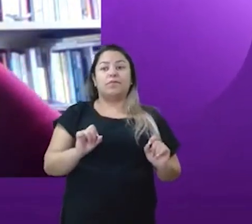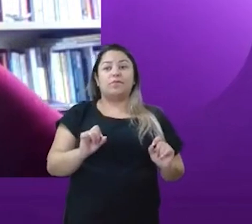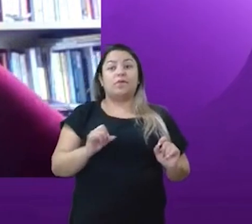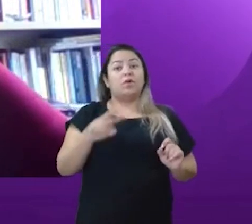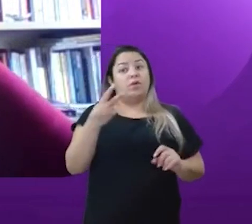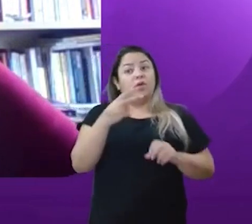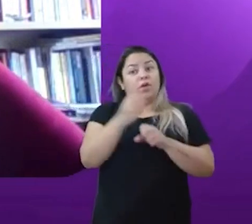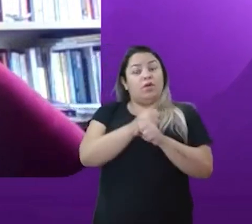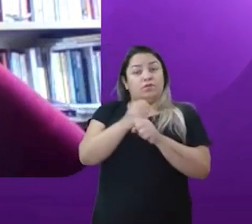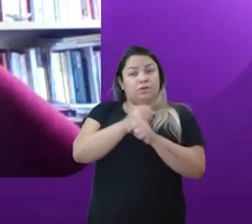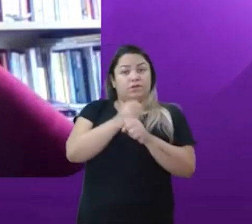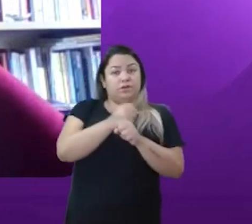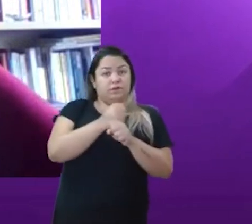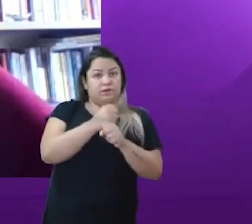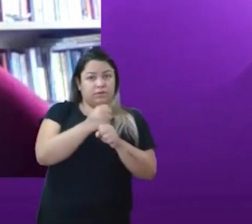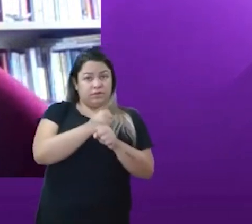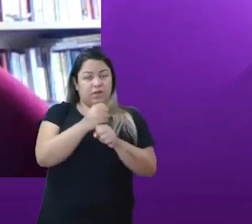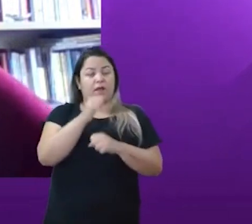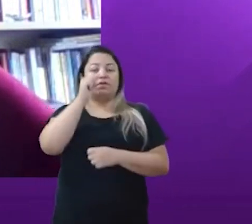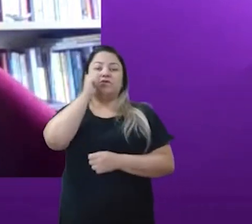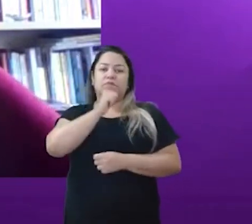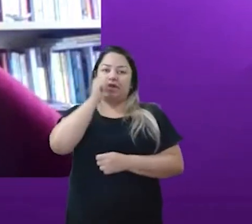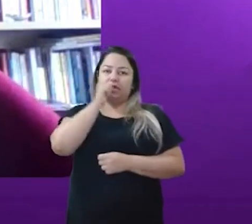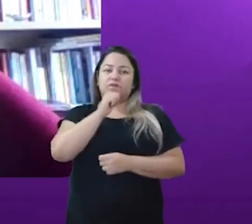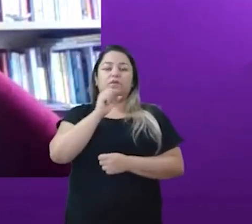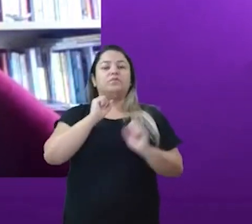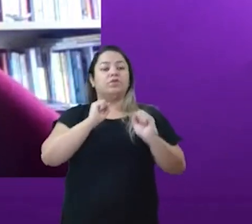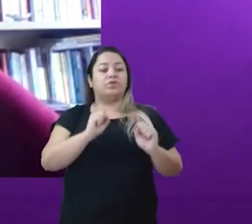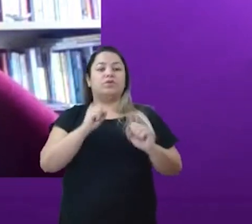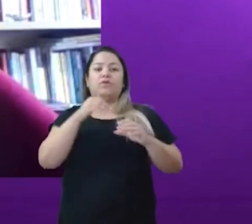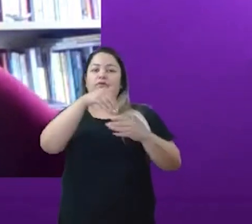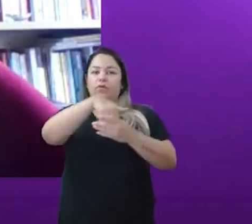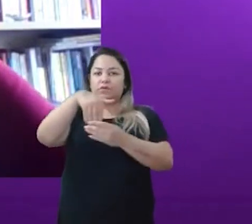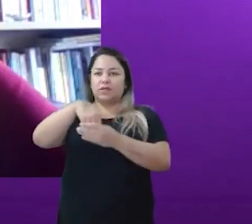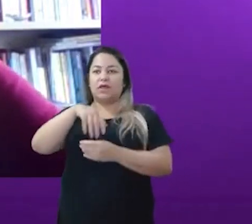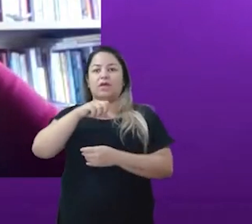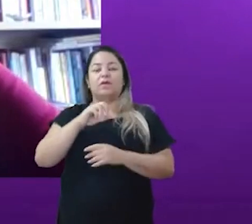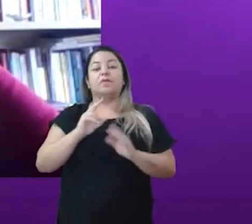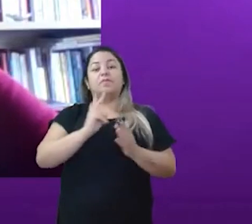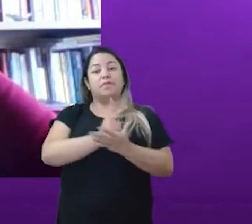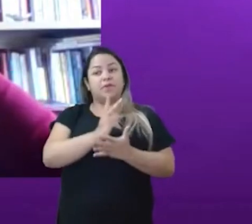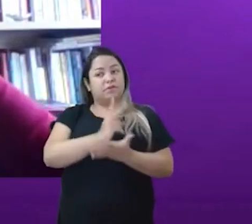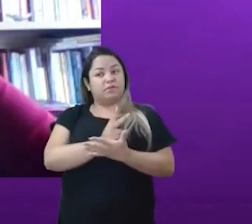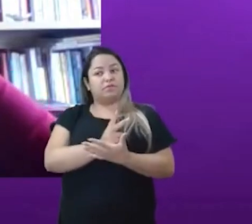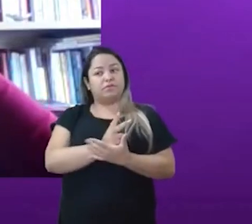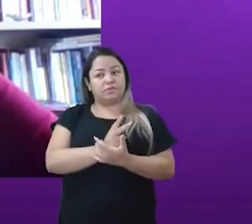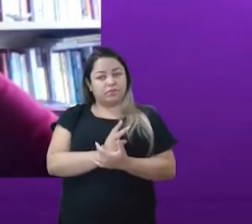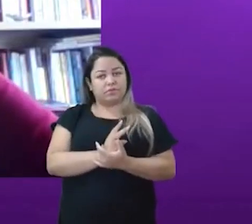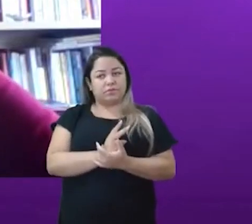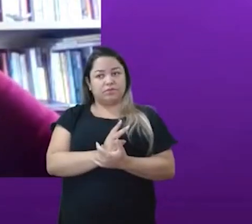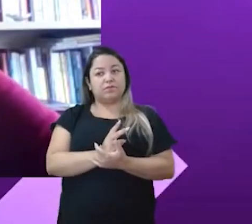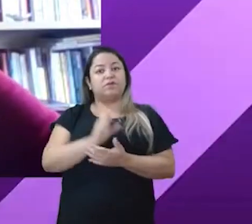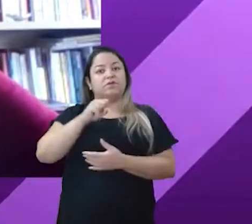2 anos as mulheres só podiam votar se tiver, mesmo com a conquista,